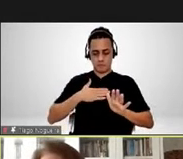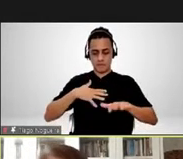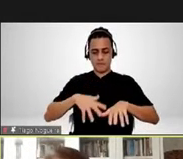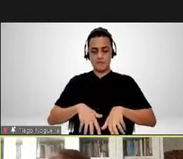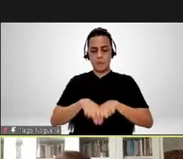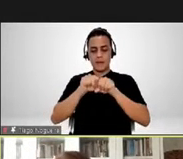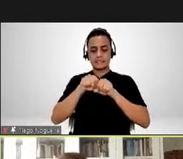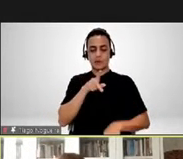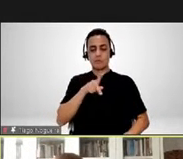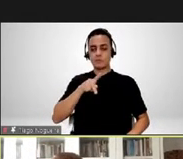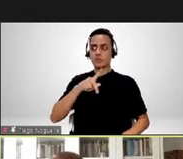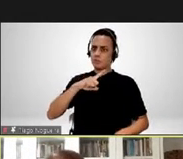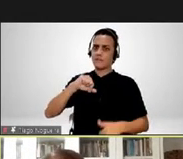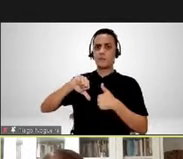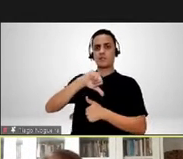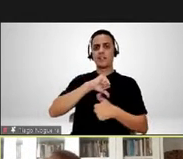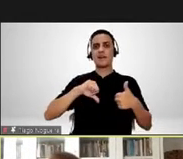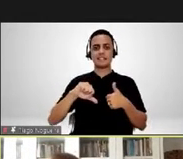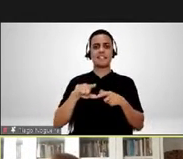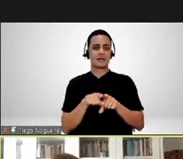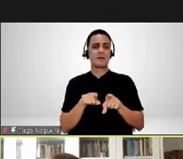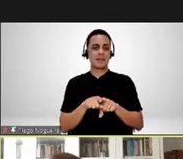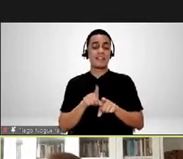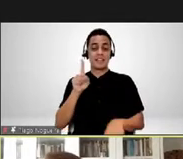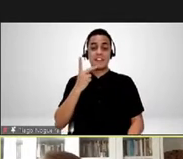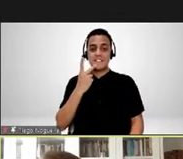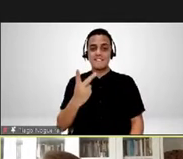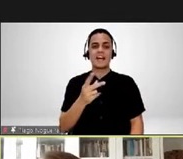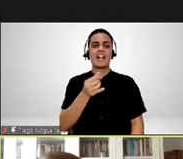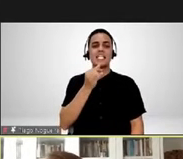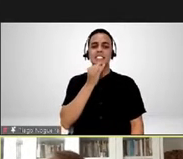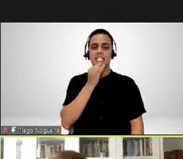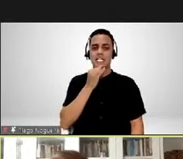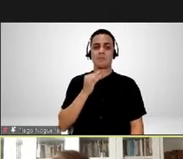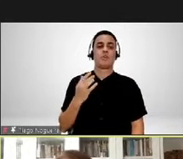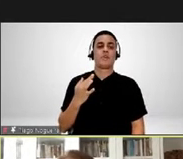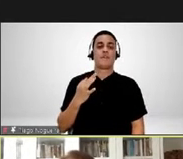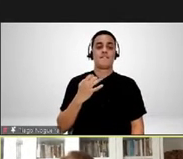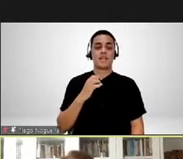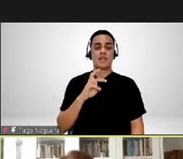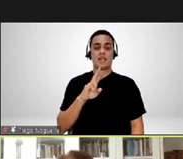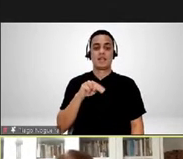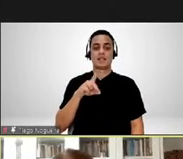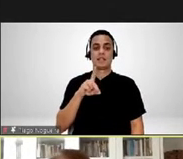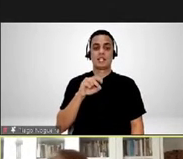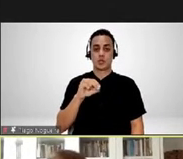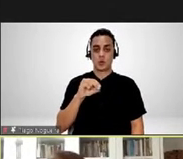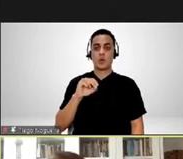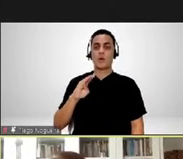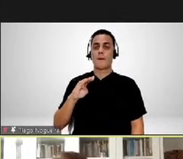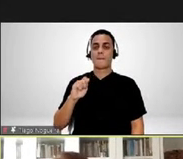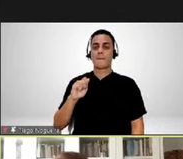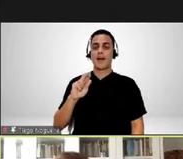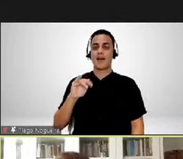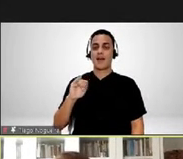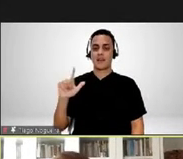foi modificada. Né? Então, ele dá o exemplo da vinda da exposição do Fernando Baril, que, a partir de uma